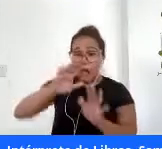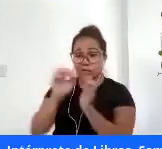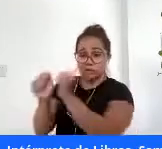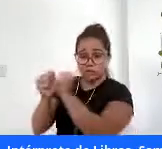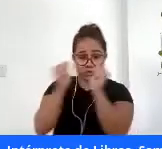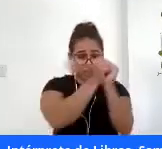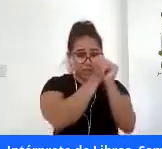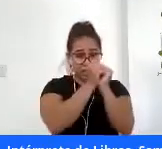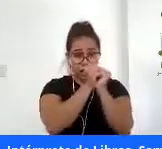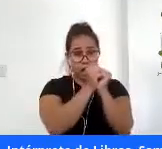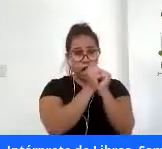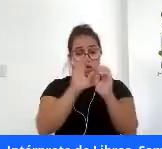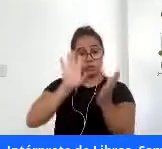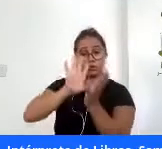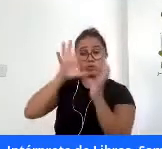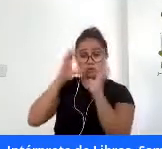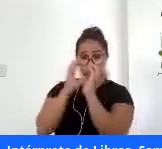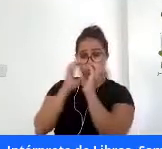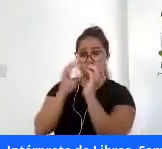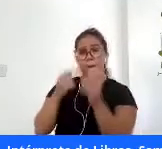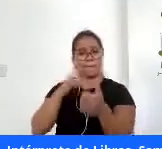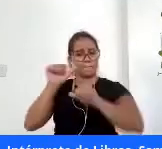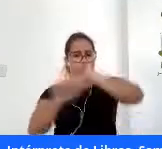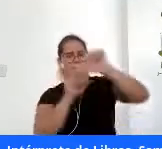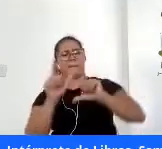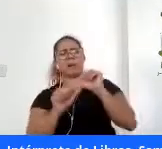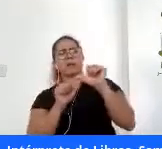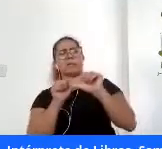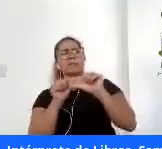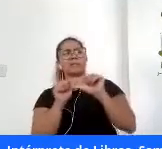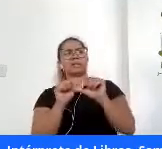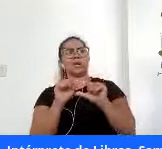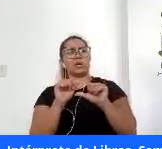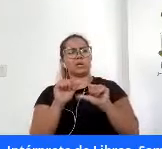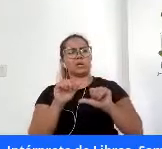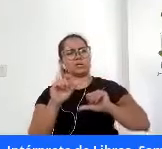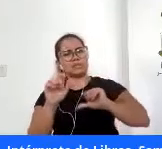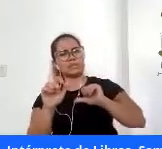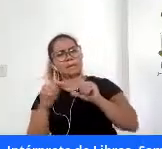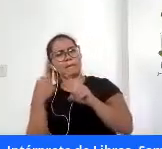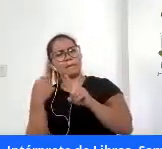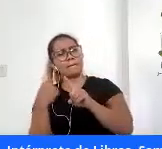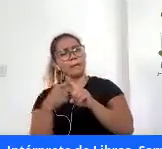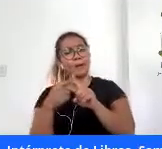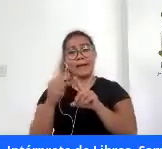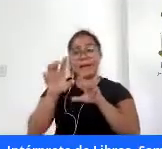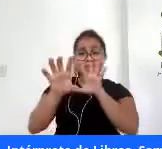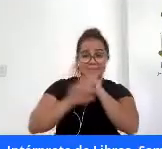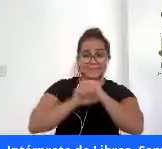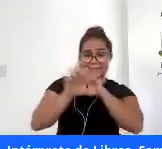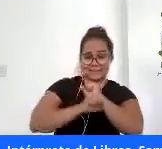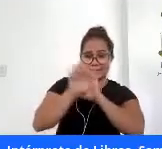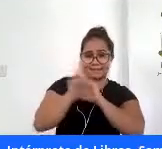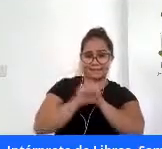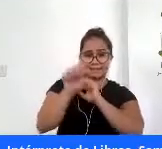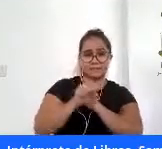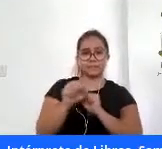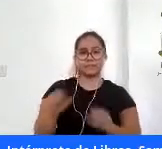acabam sendo moldadas, elas acabam sofrendo alterações para receber sinais,